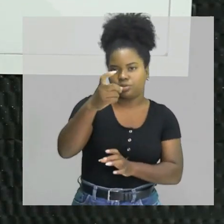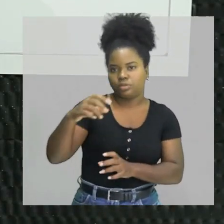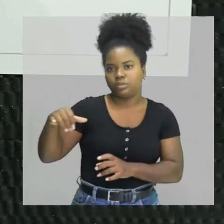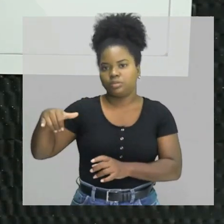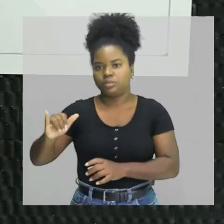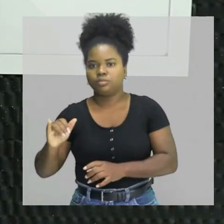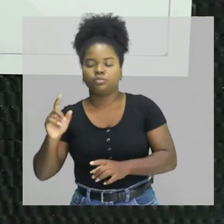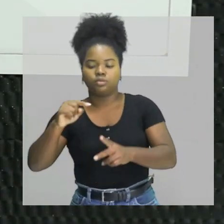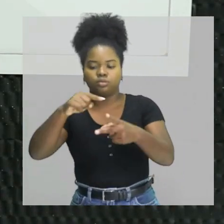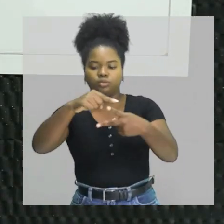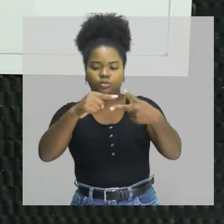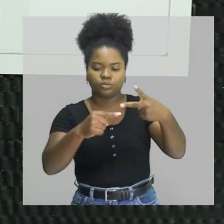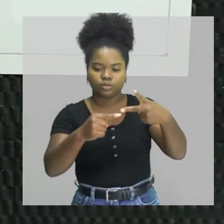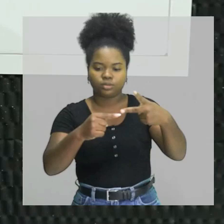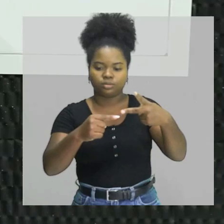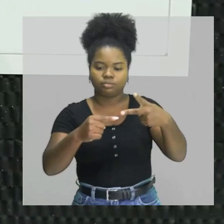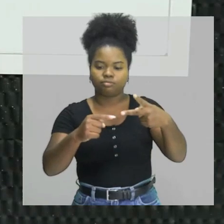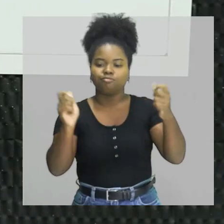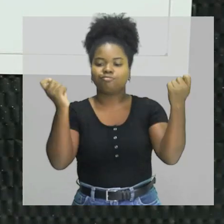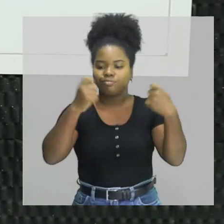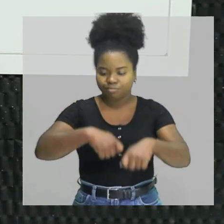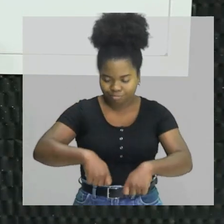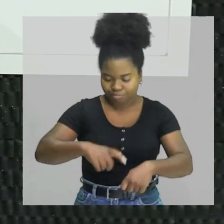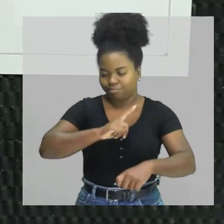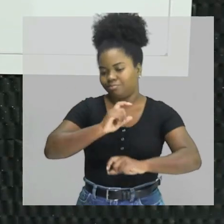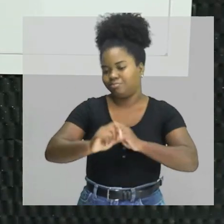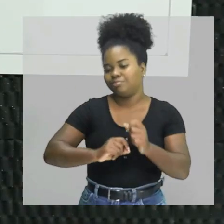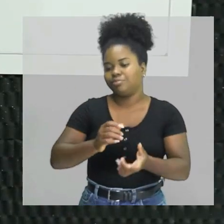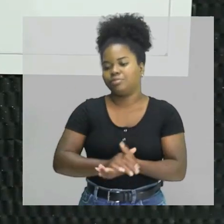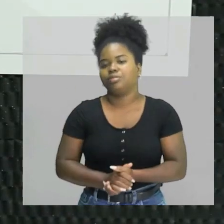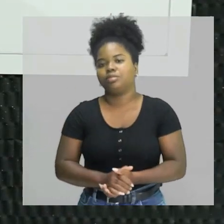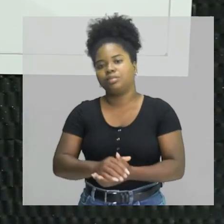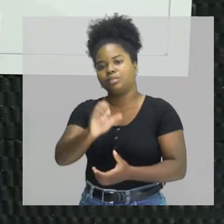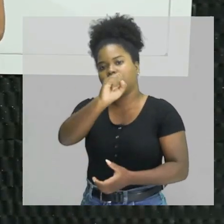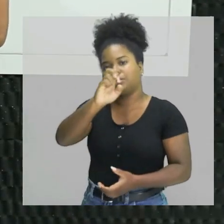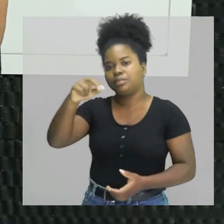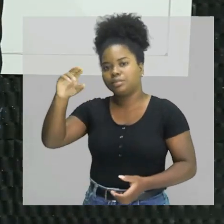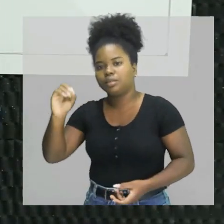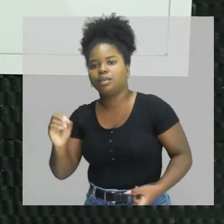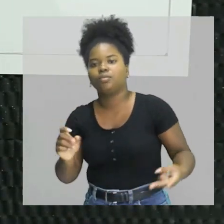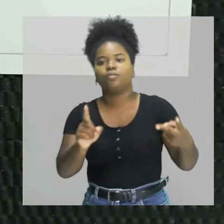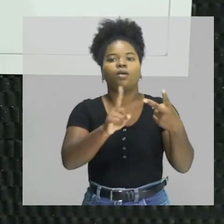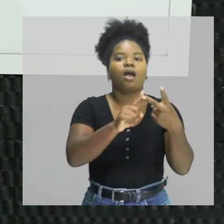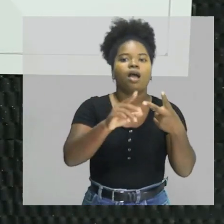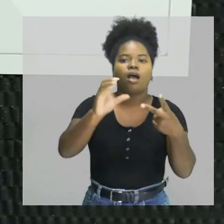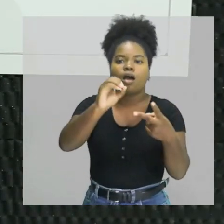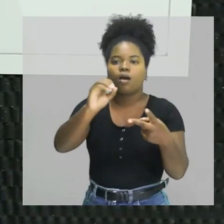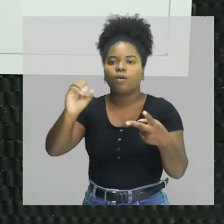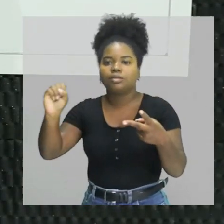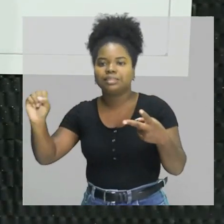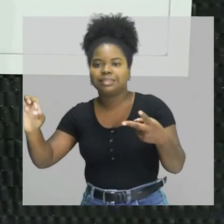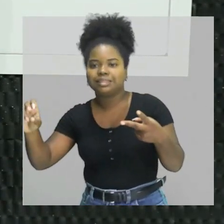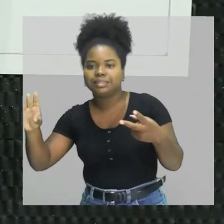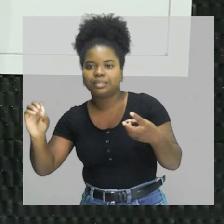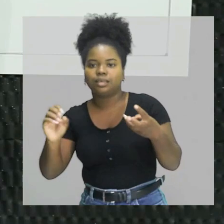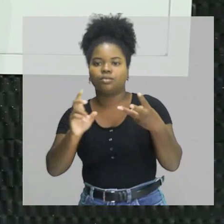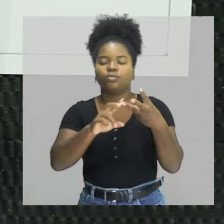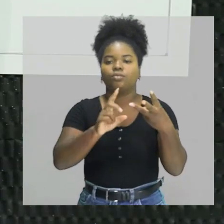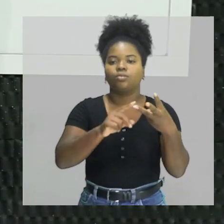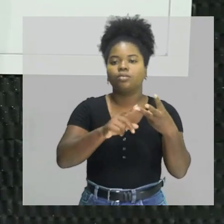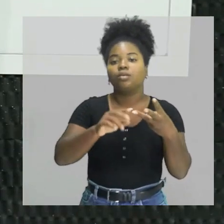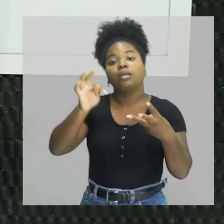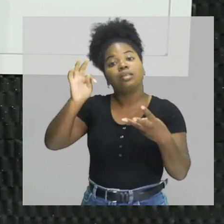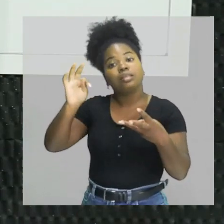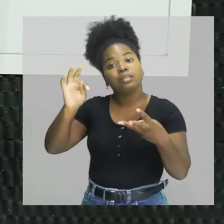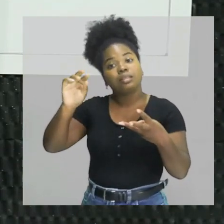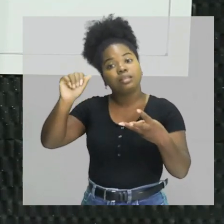um ângulo, você pode usar as razões trigonométricas, turminha, seno, cosseno e tangente. Olha, então, por exemplo, aqui, ó, é